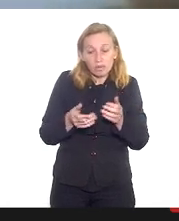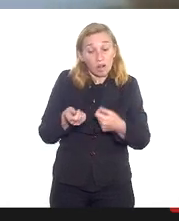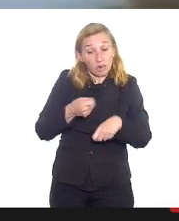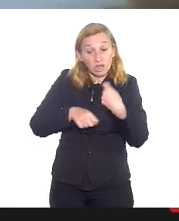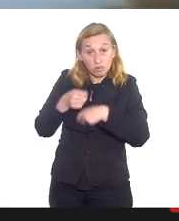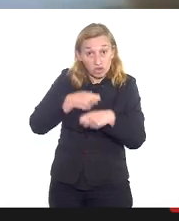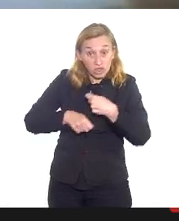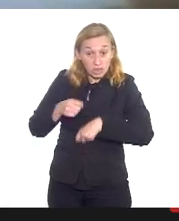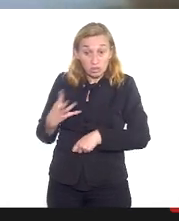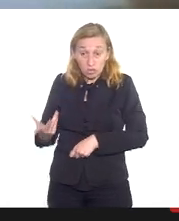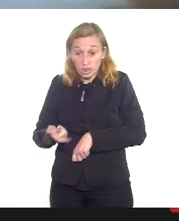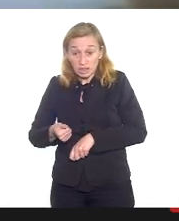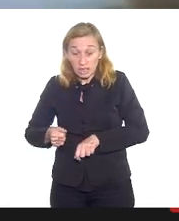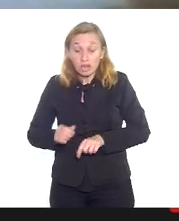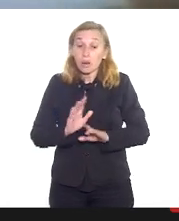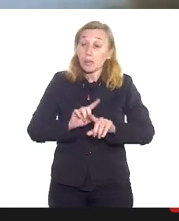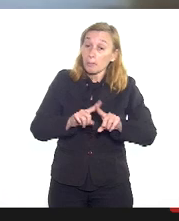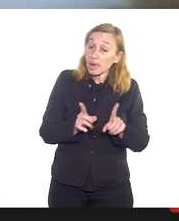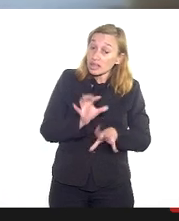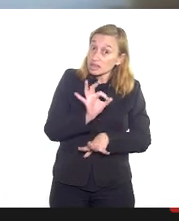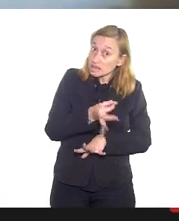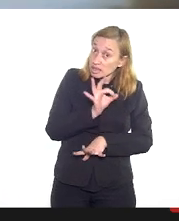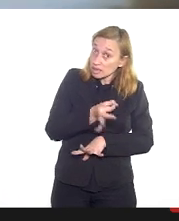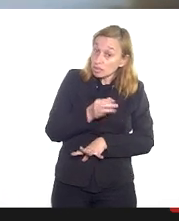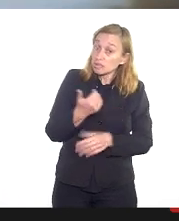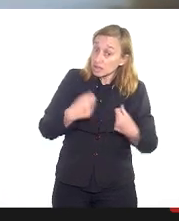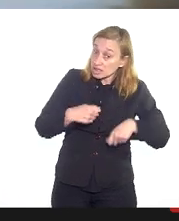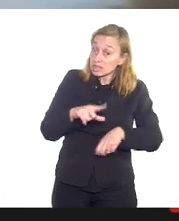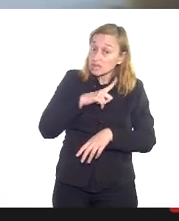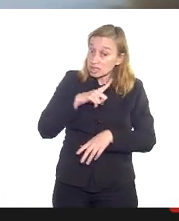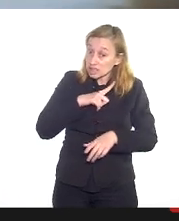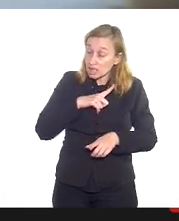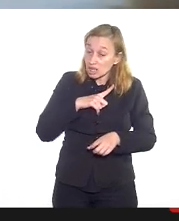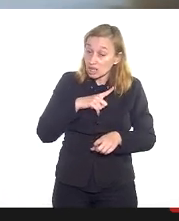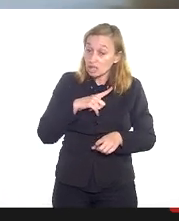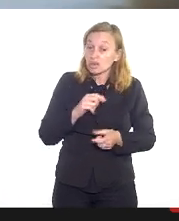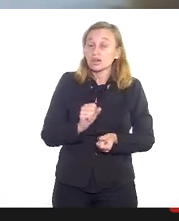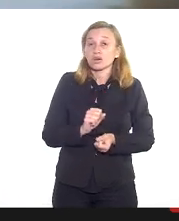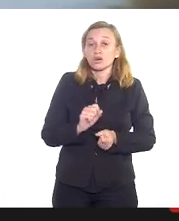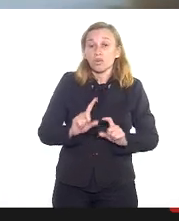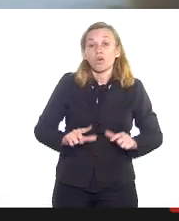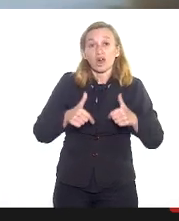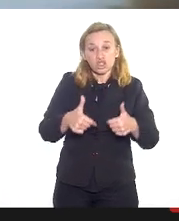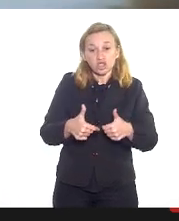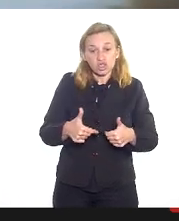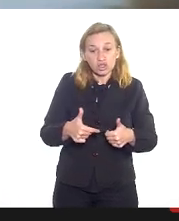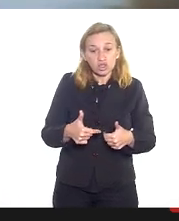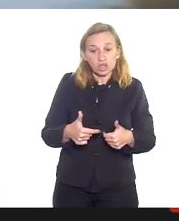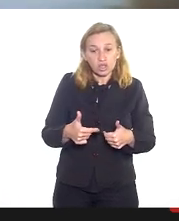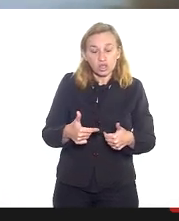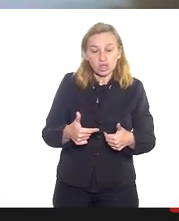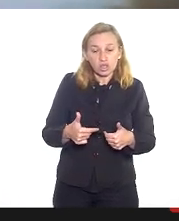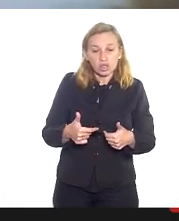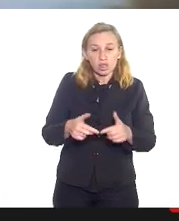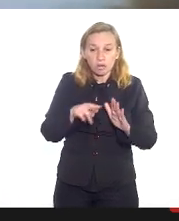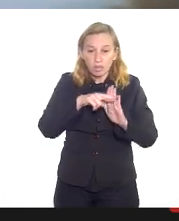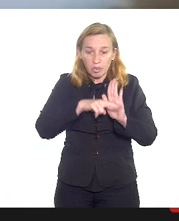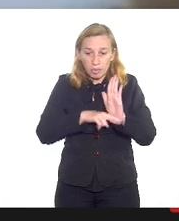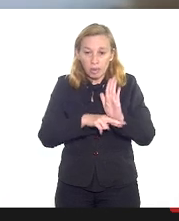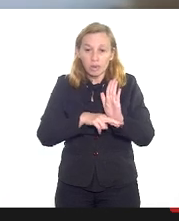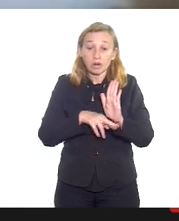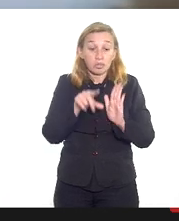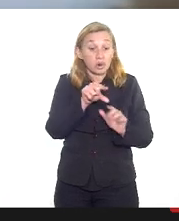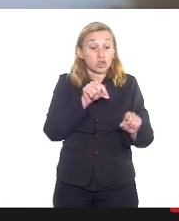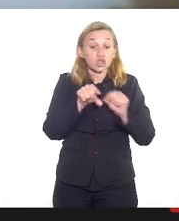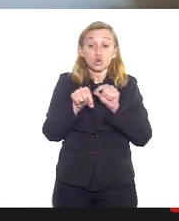entendeu? Mas precisa mesmo de ter esses instrumentos normativos, esses requisitos para